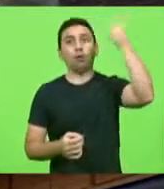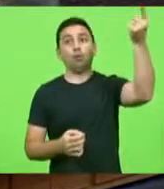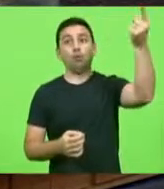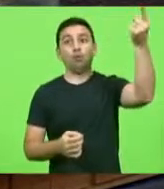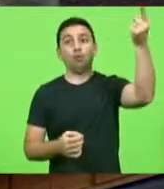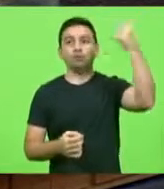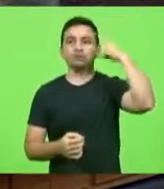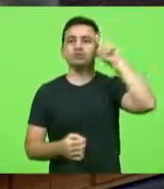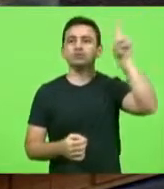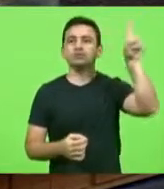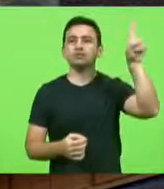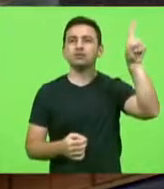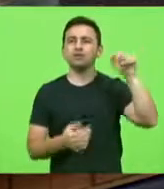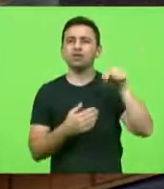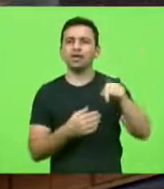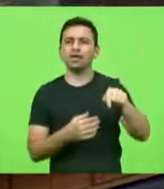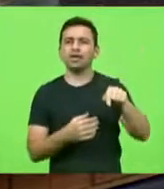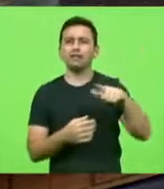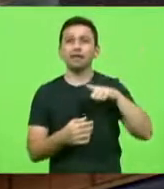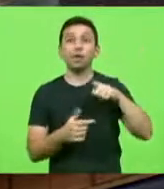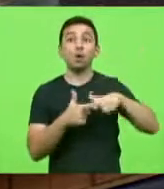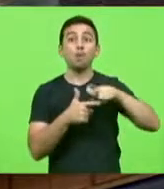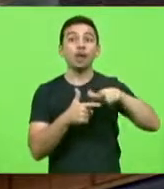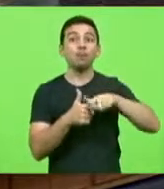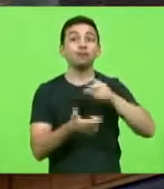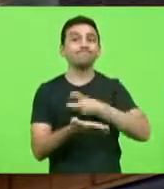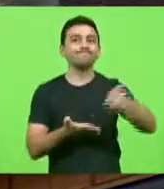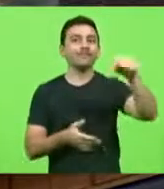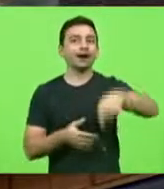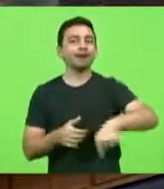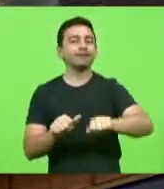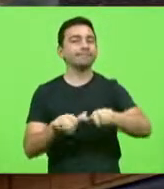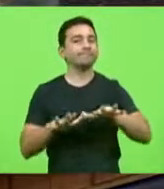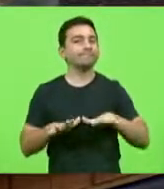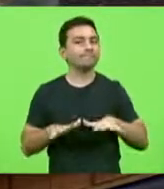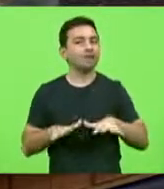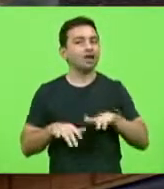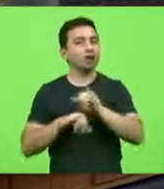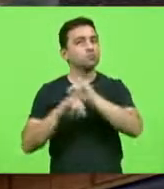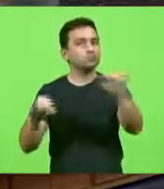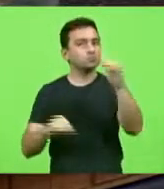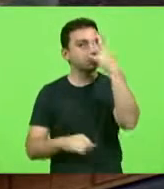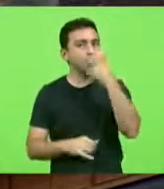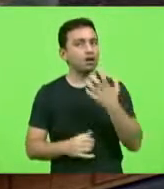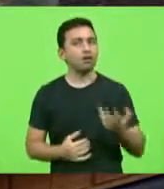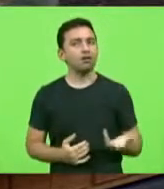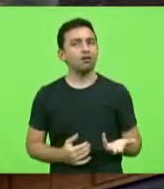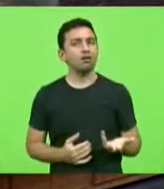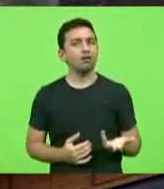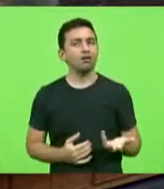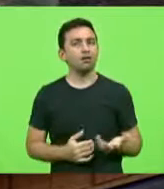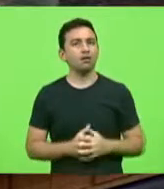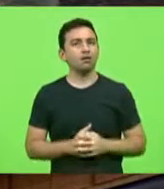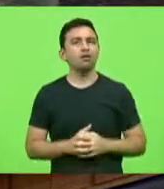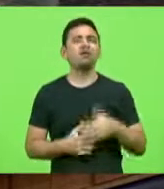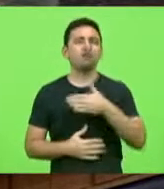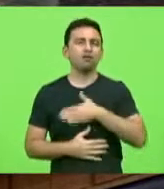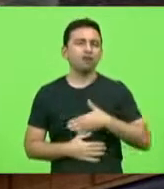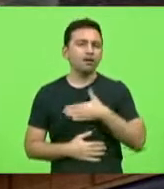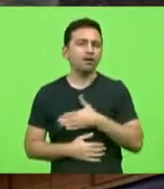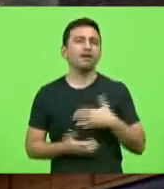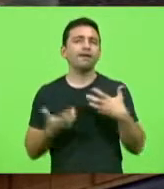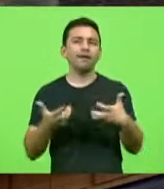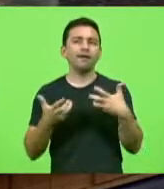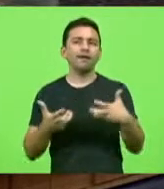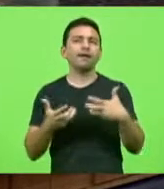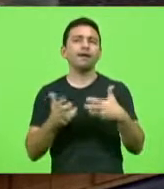no dia em que ele sofreu o processo de impeachment dentro da casa. Então, um anúncio muito sério. É lógico que a gente gostaria, sim, que o próximo,